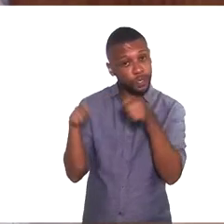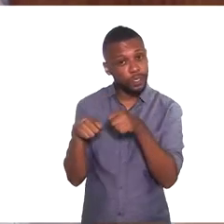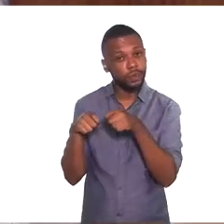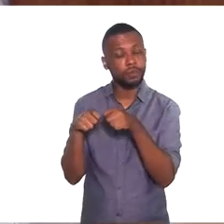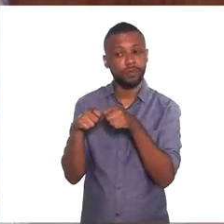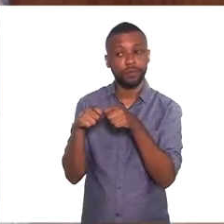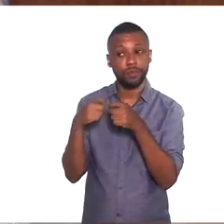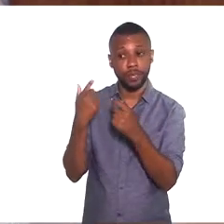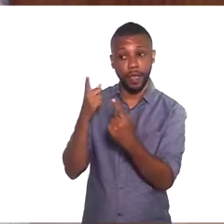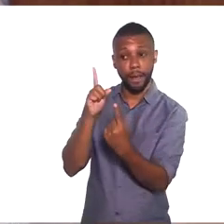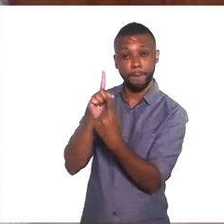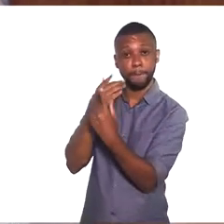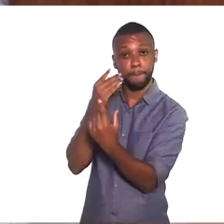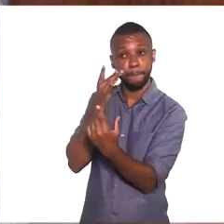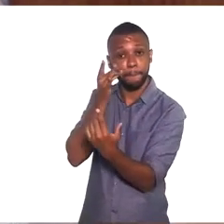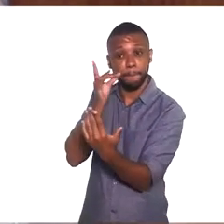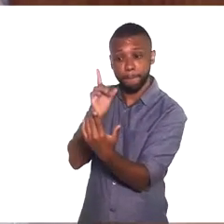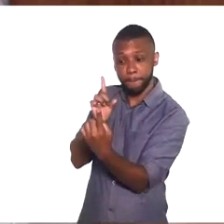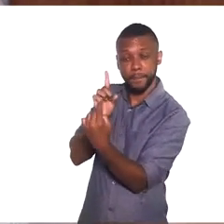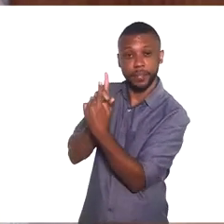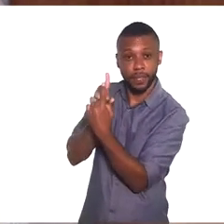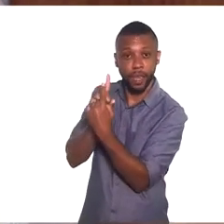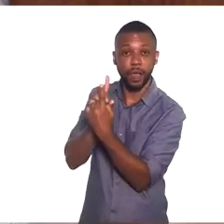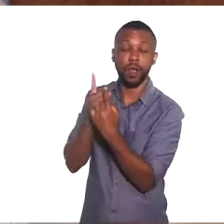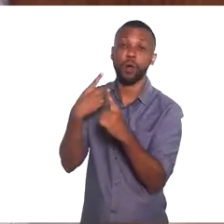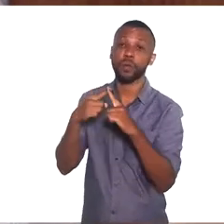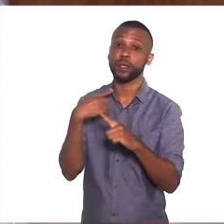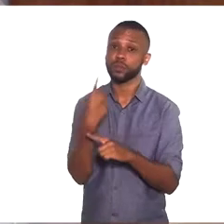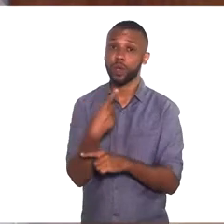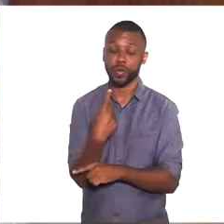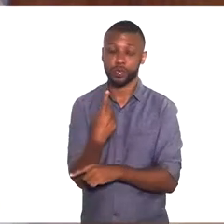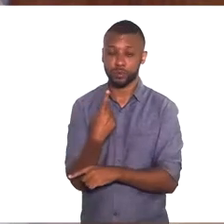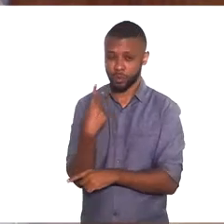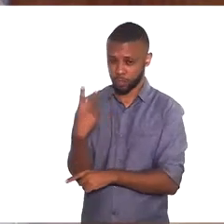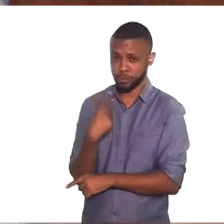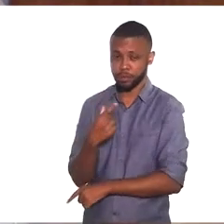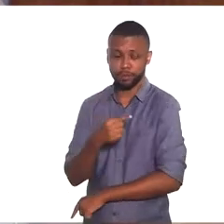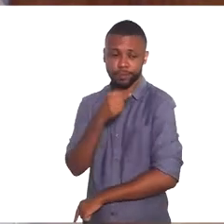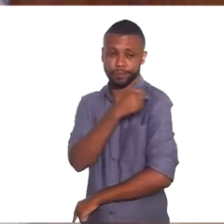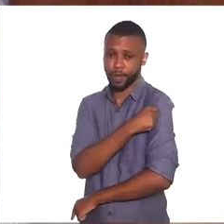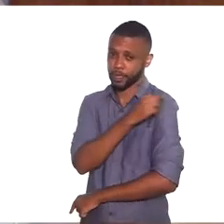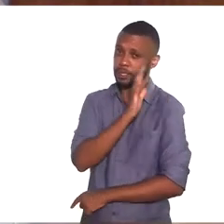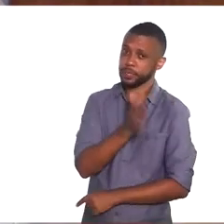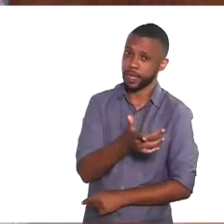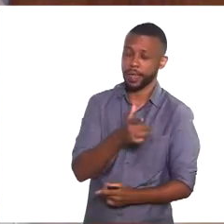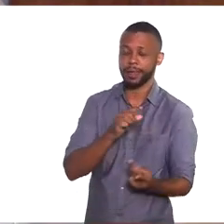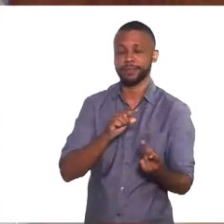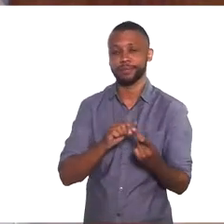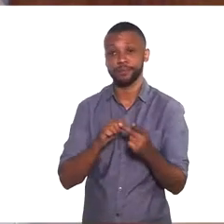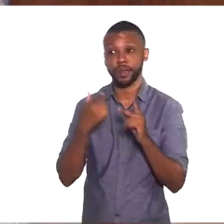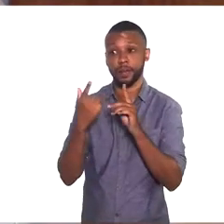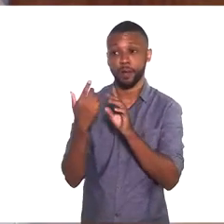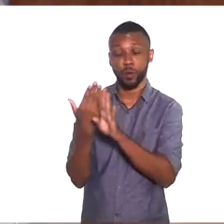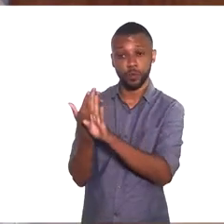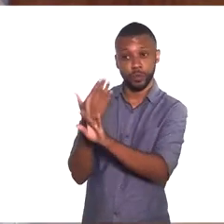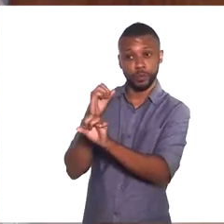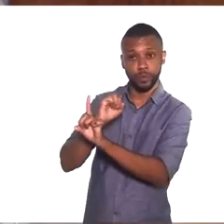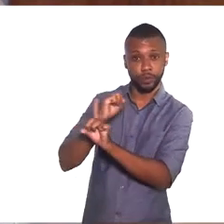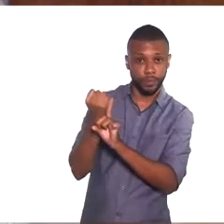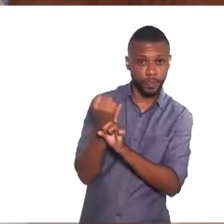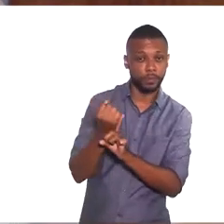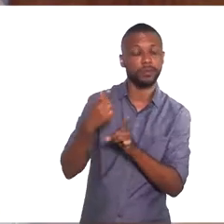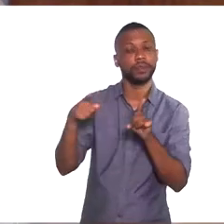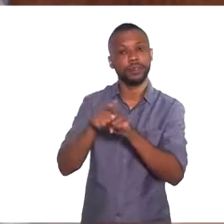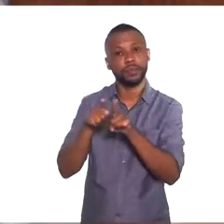presencial porque nós estamos vacinados estamos mantendo distanciamento e nós estamos